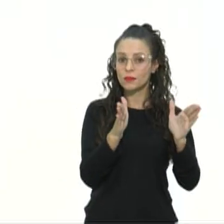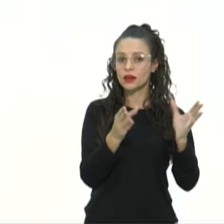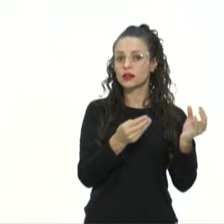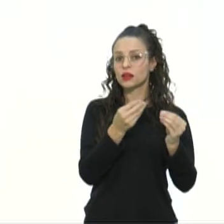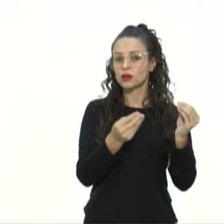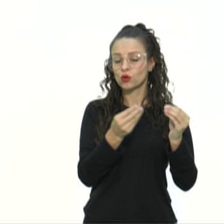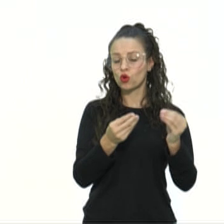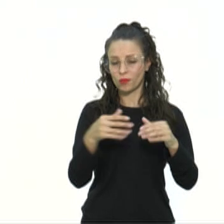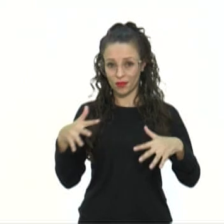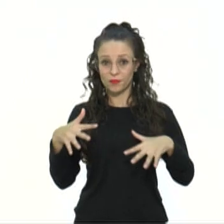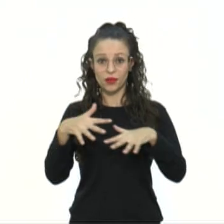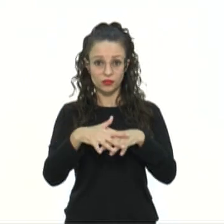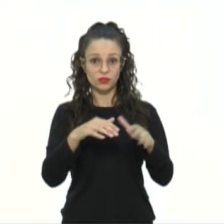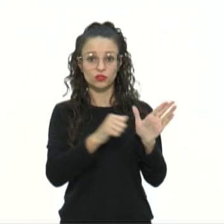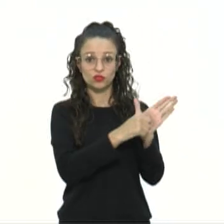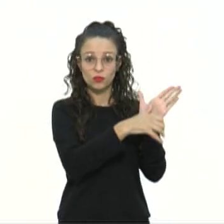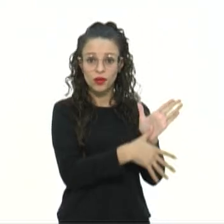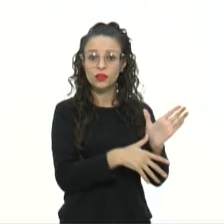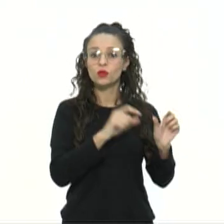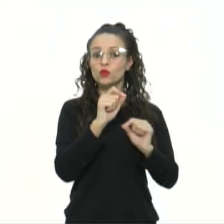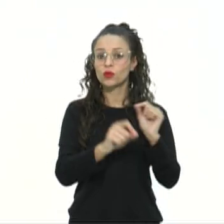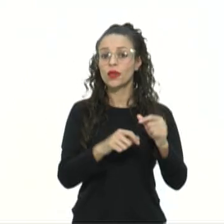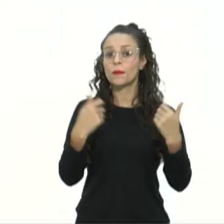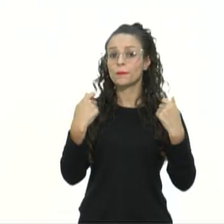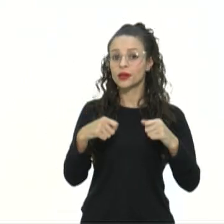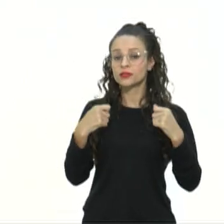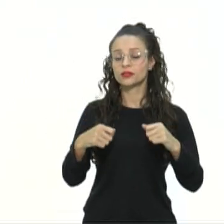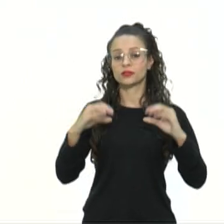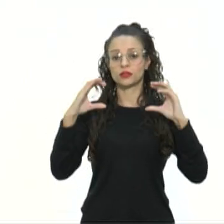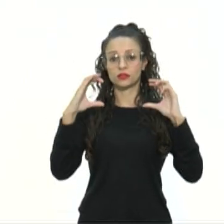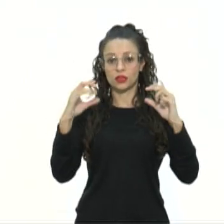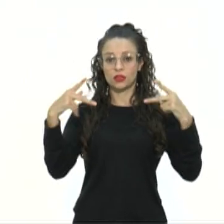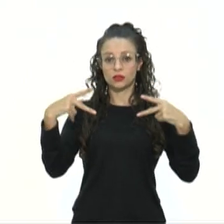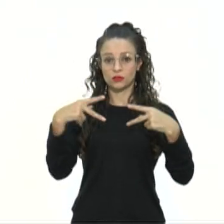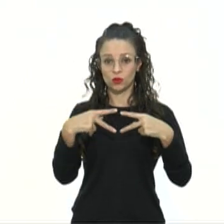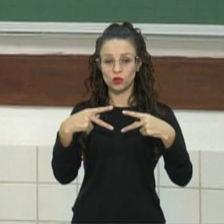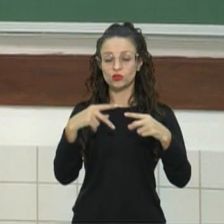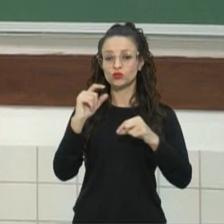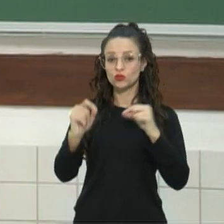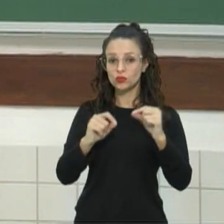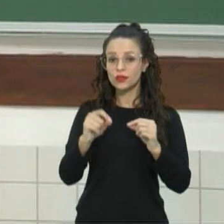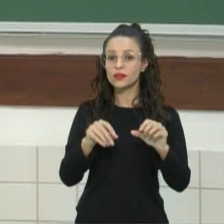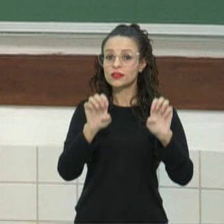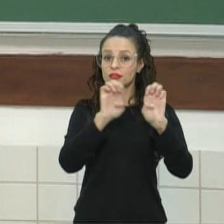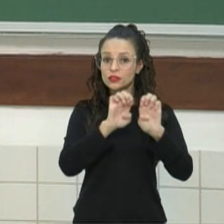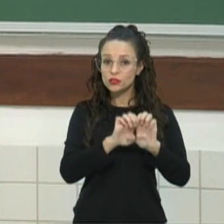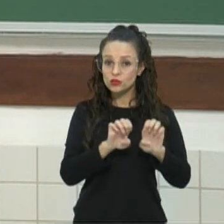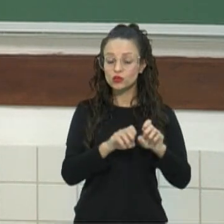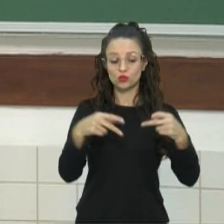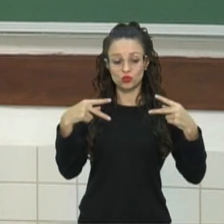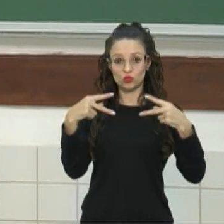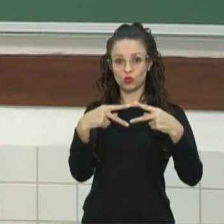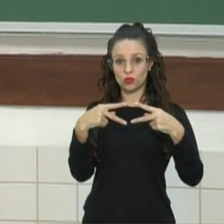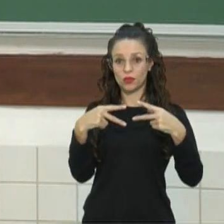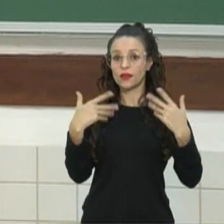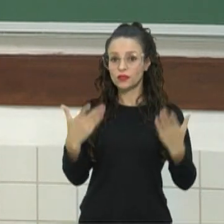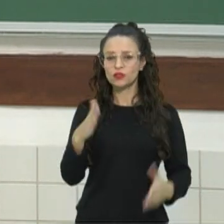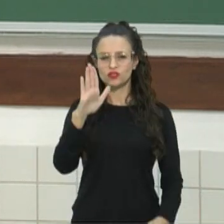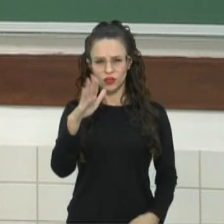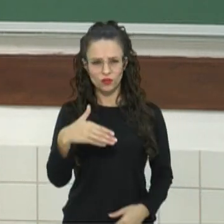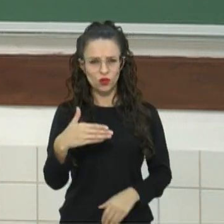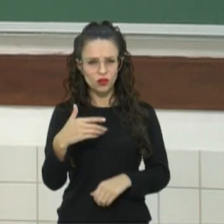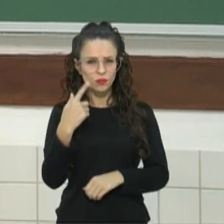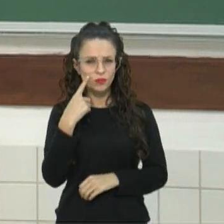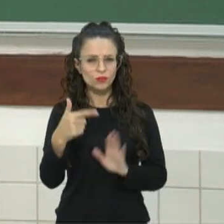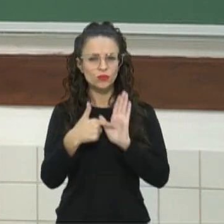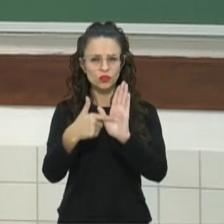existência da isomeria geométrica é que sejam alcenos, compostos, então, de cadeias com ligações duplas. Já vou fazer com